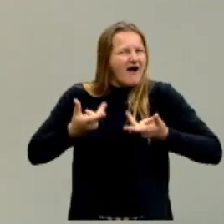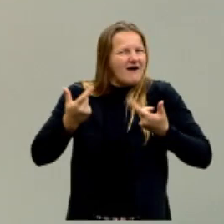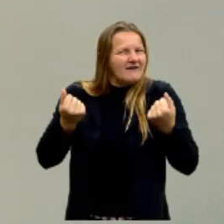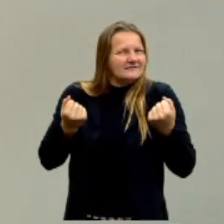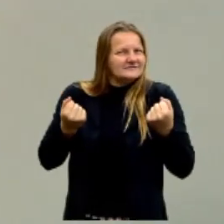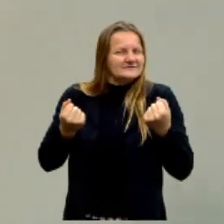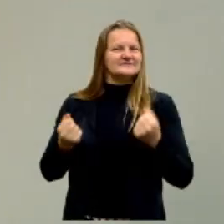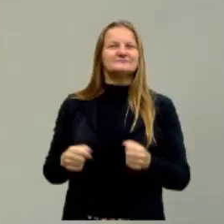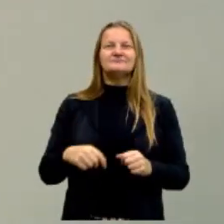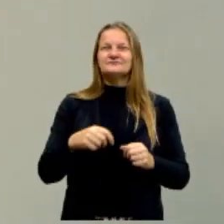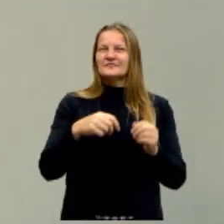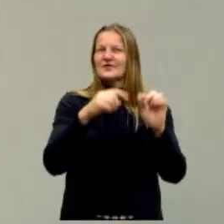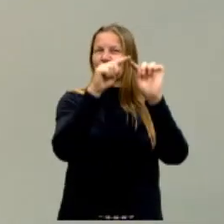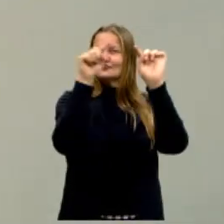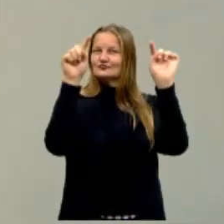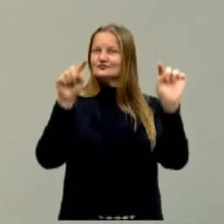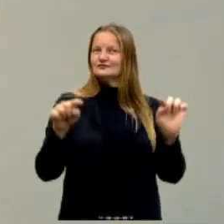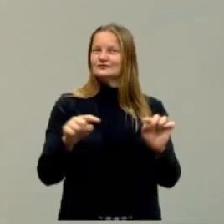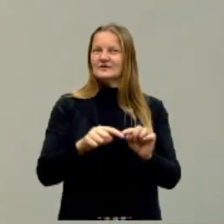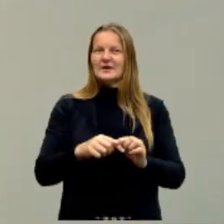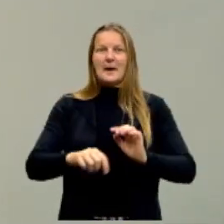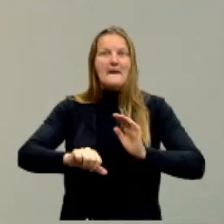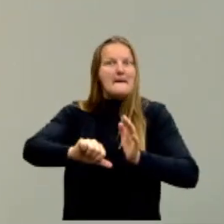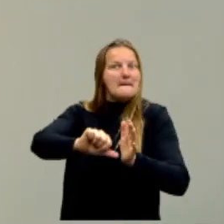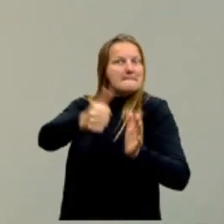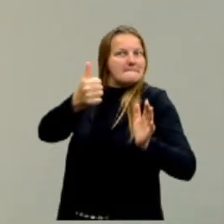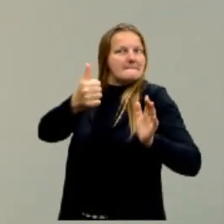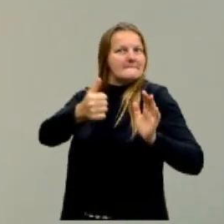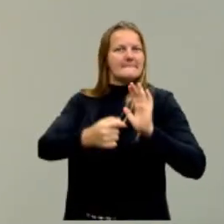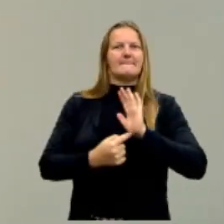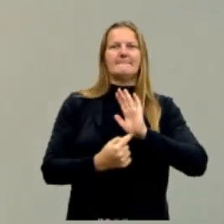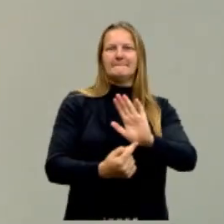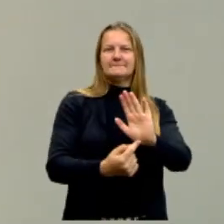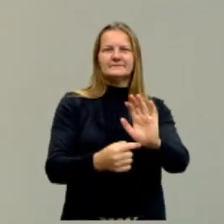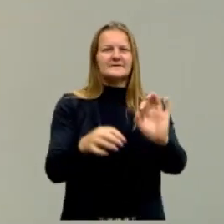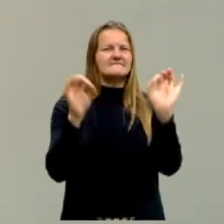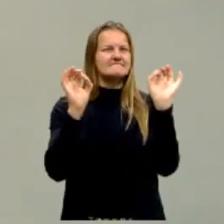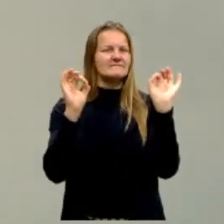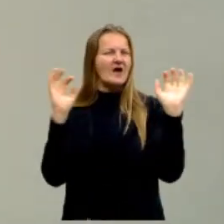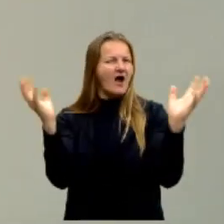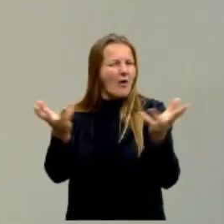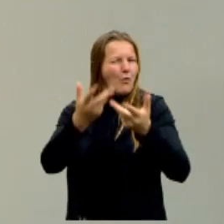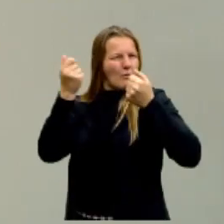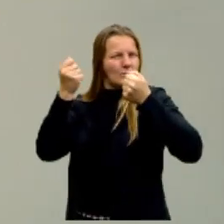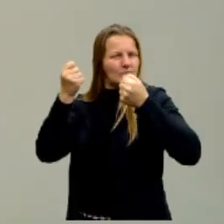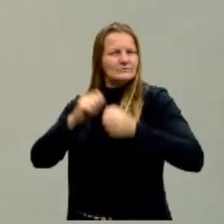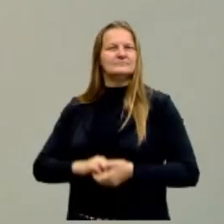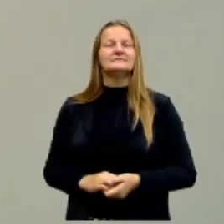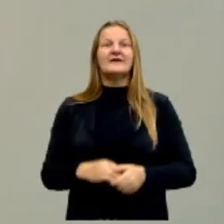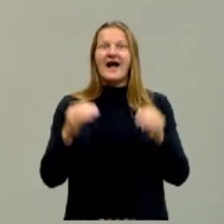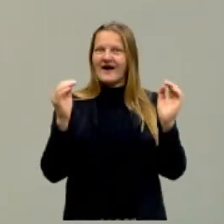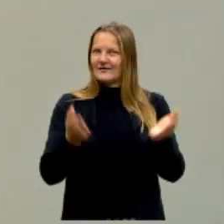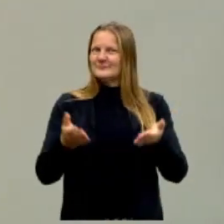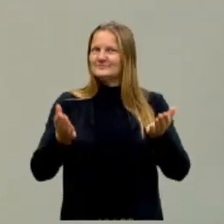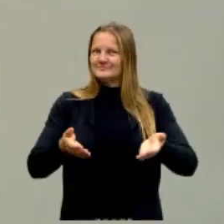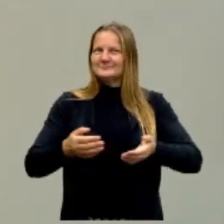telas foram assim um arraso na minha primeira exposição a e agora